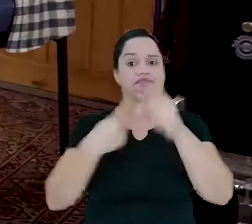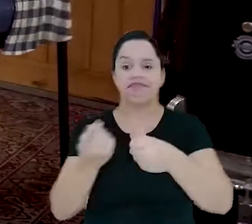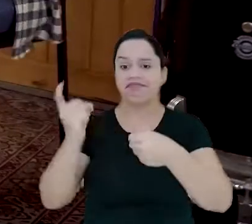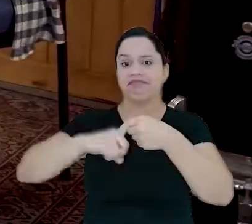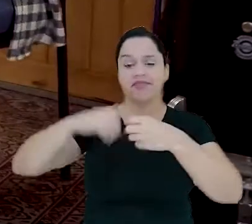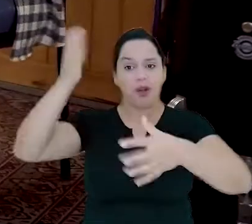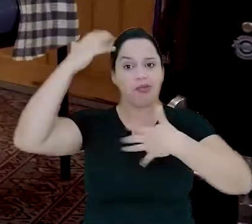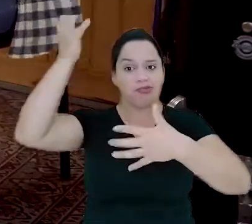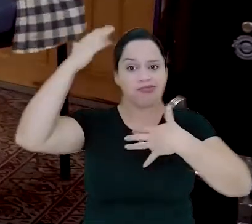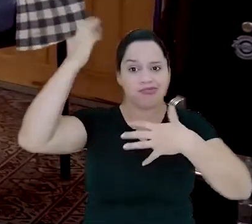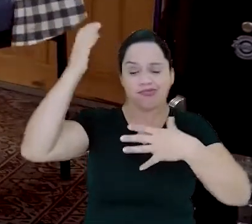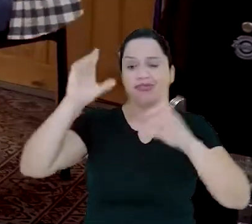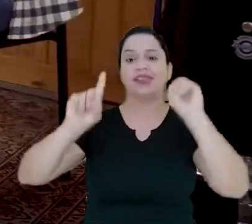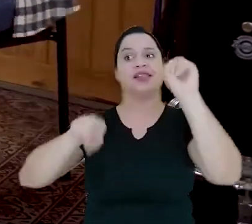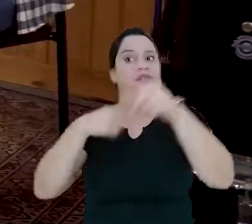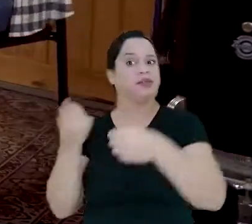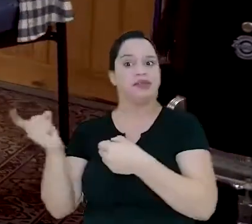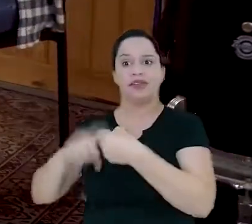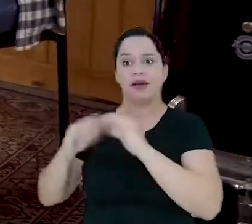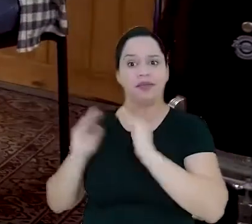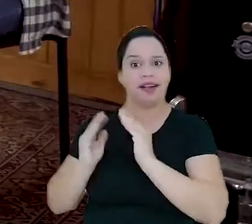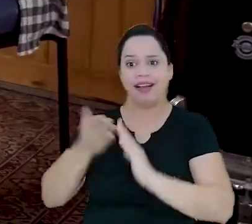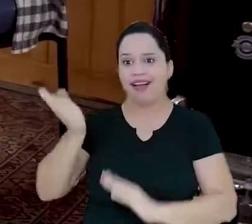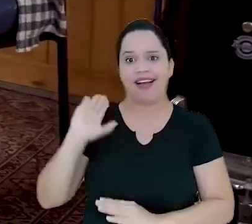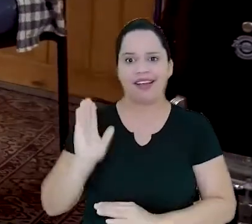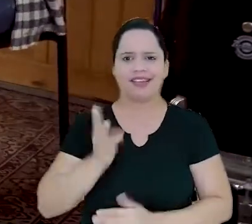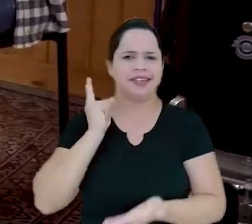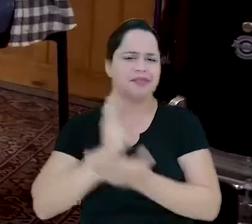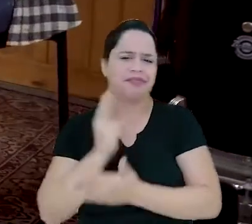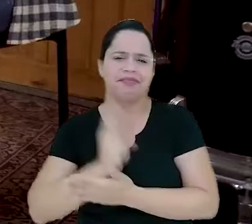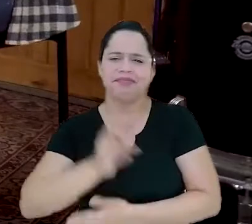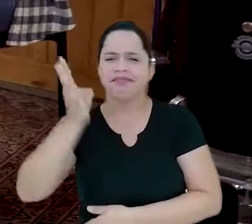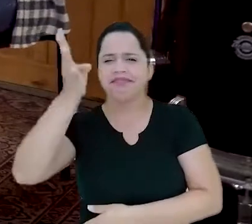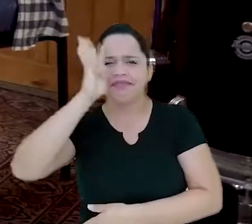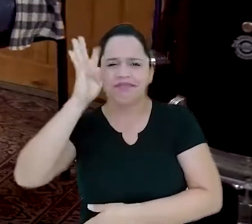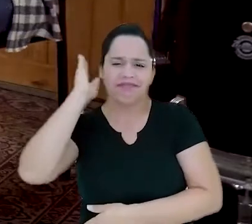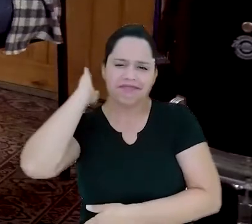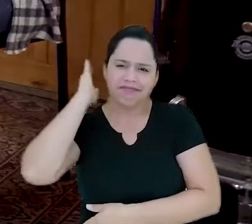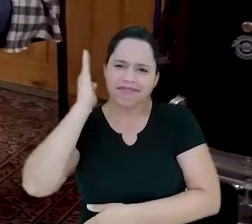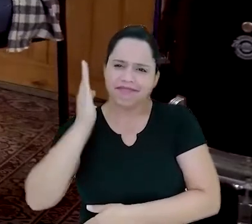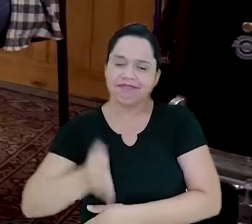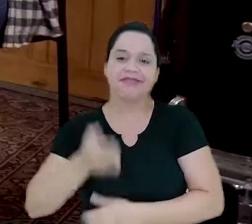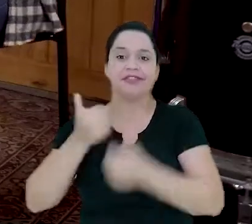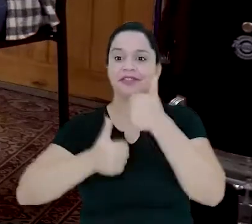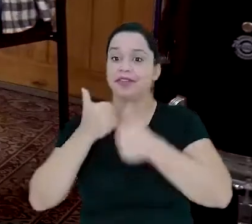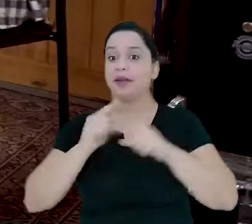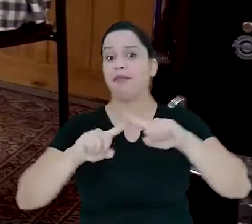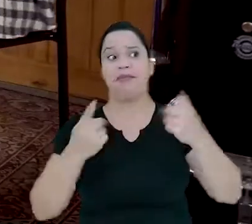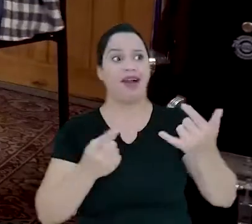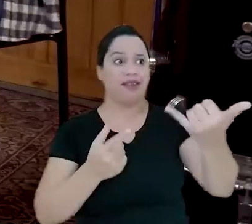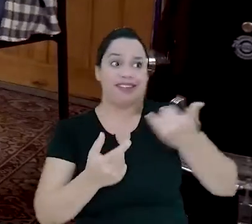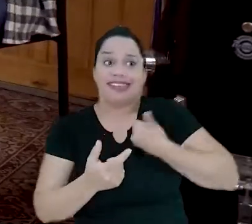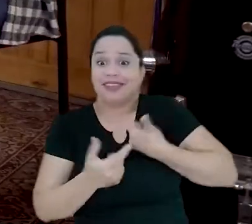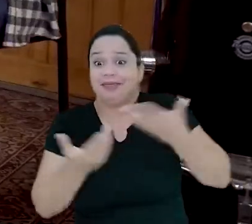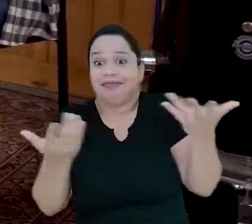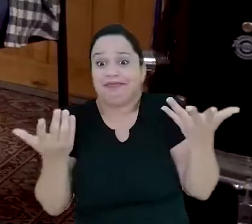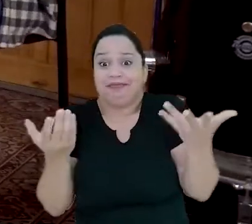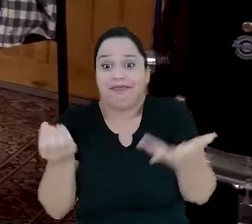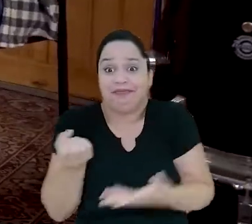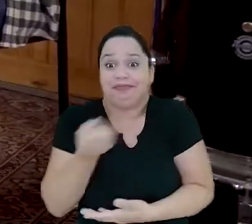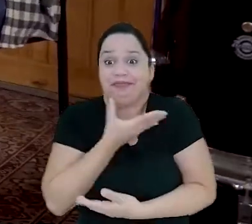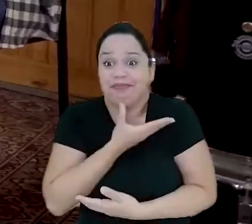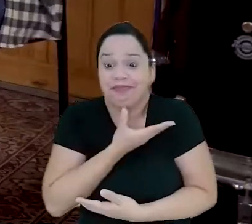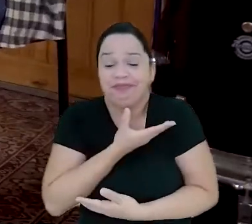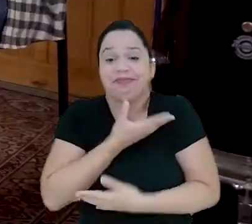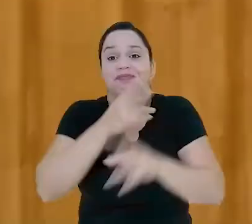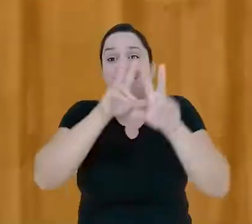tomava o banho, voltava pra casa, e era isso, toda quarta-feira jogo de futebol. Sim. Só que agora você tá falando um novo